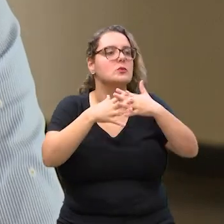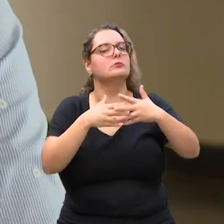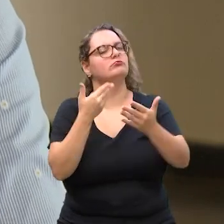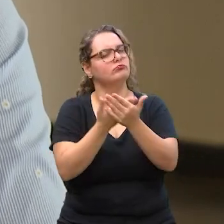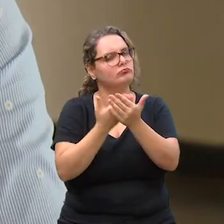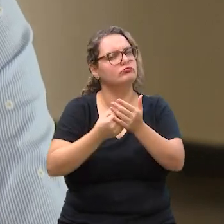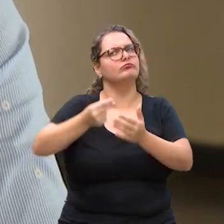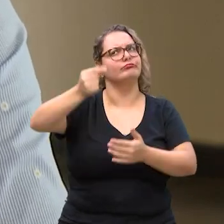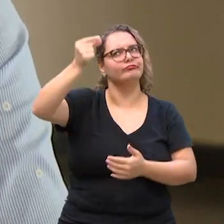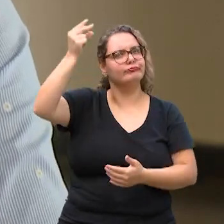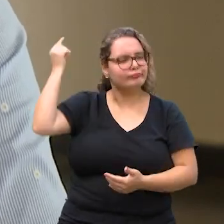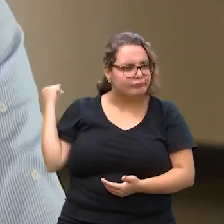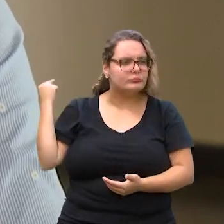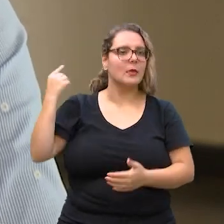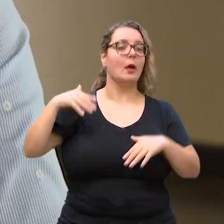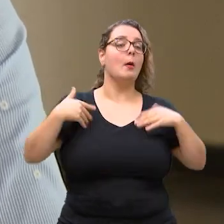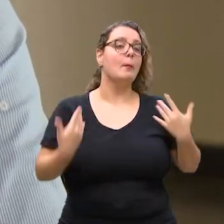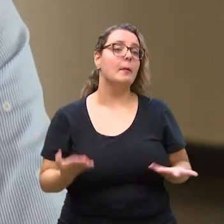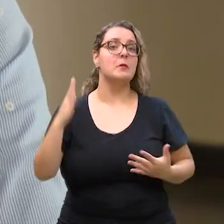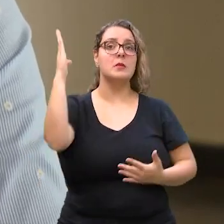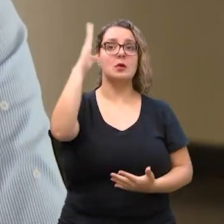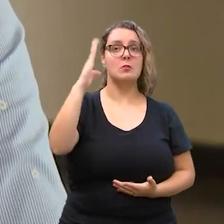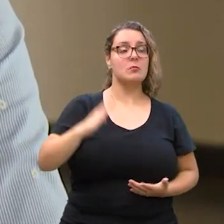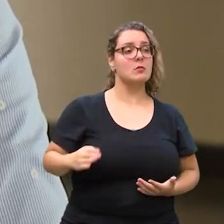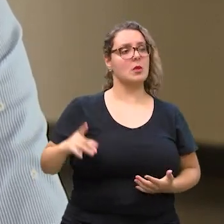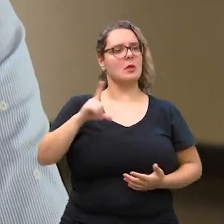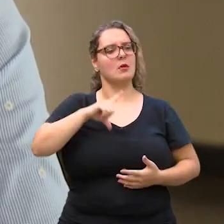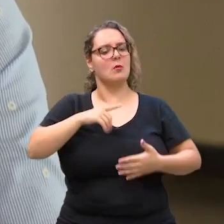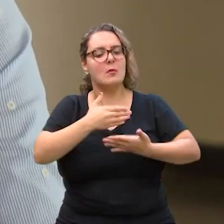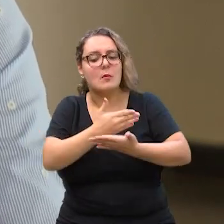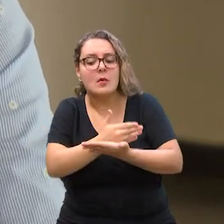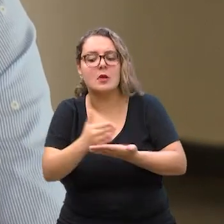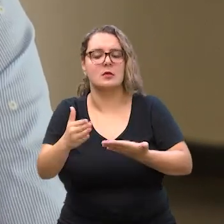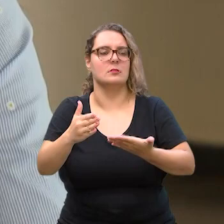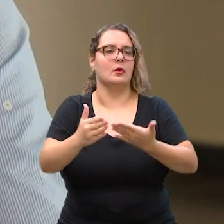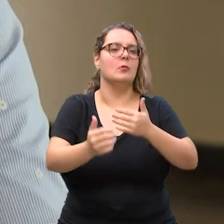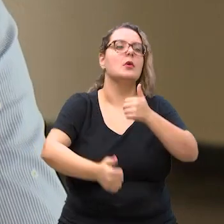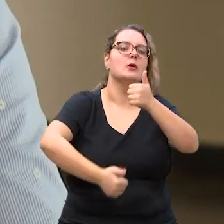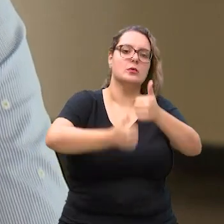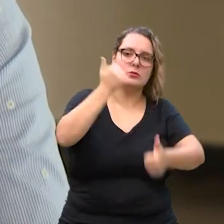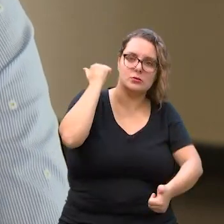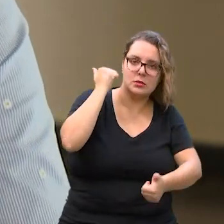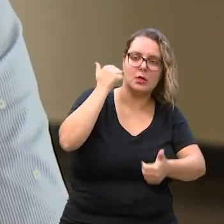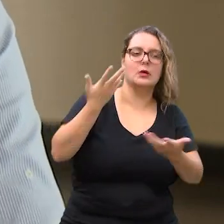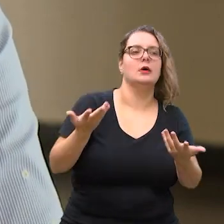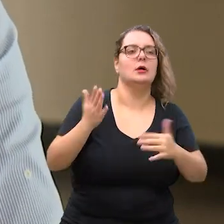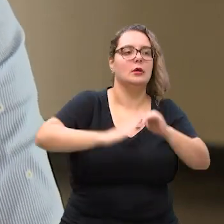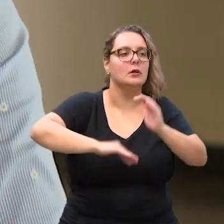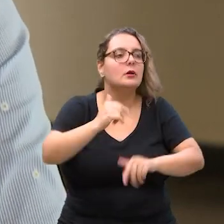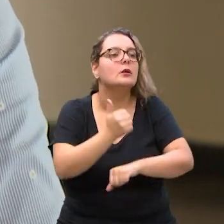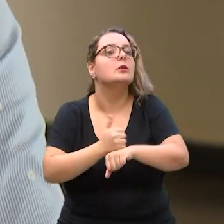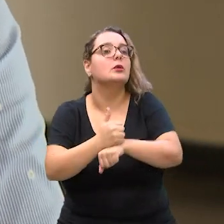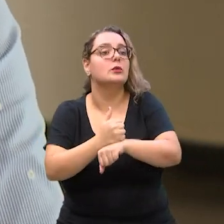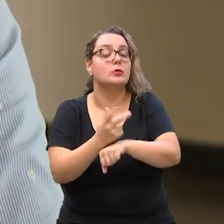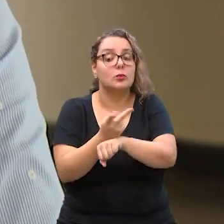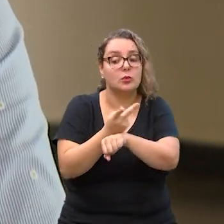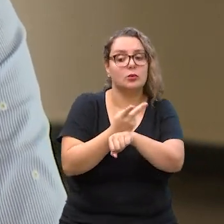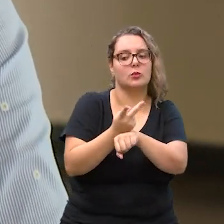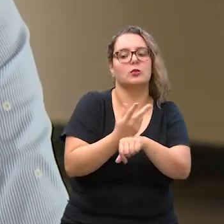tempo, mas aqui no Brasil a gente tem tido mais expressividade agora, seja pelos atletas que estão buscando mais o trabalho e tendo